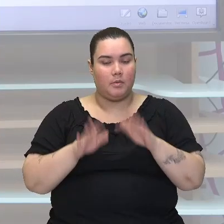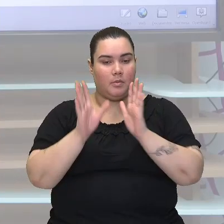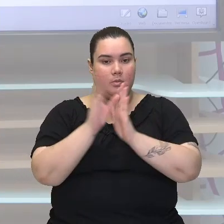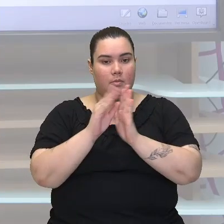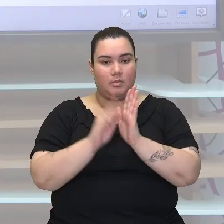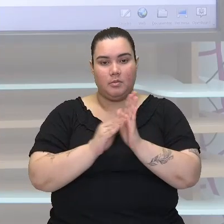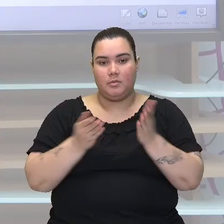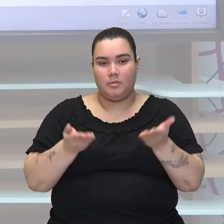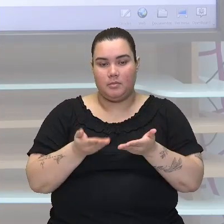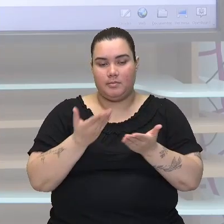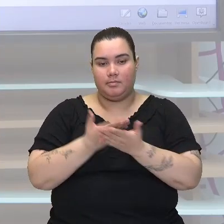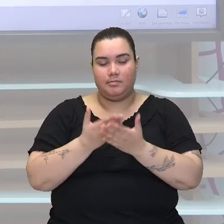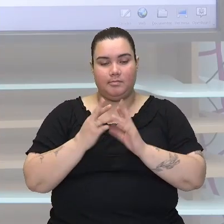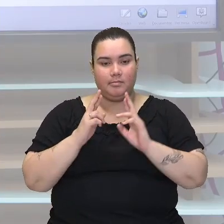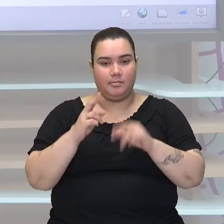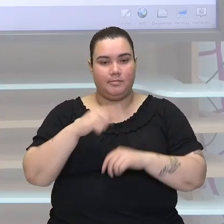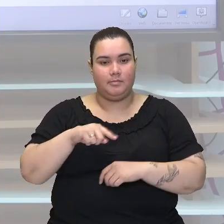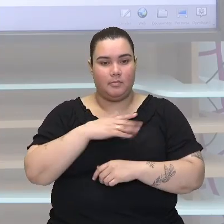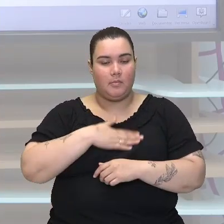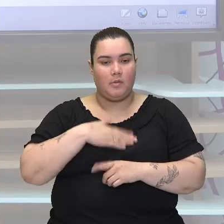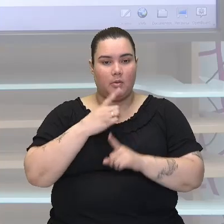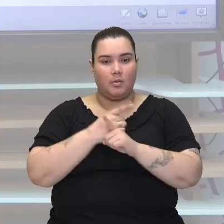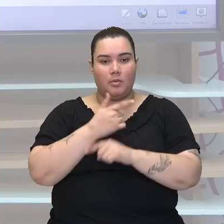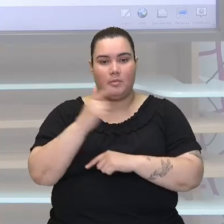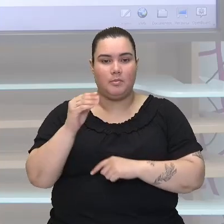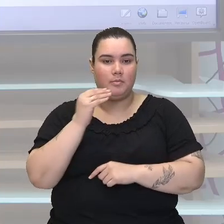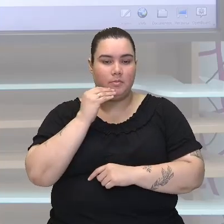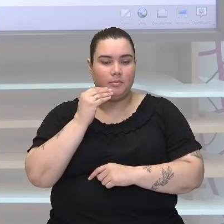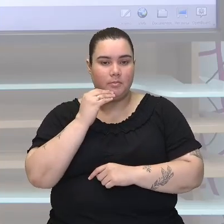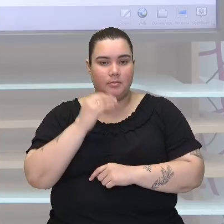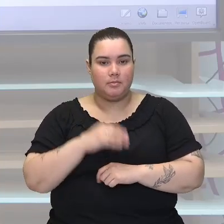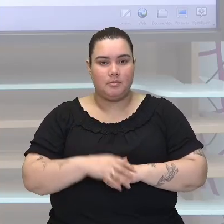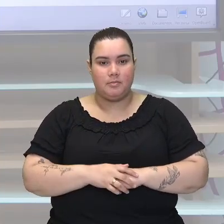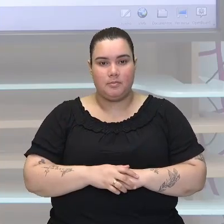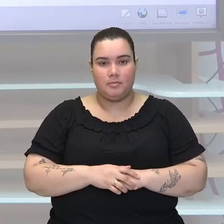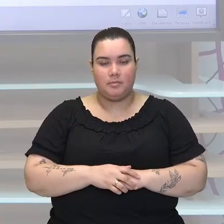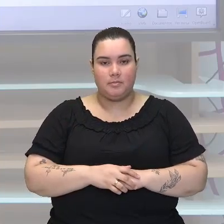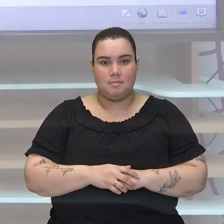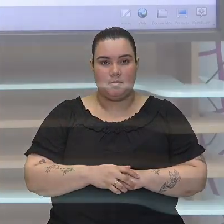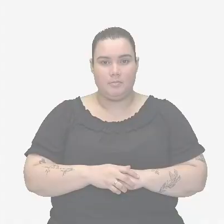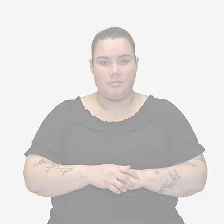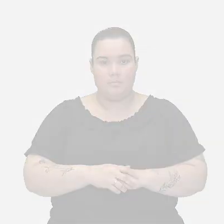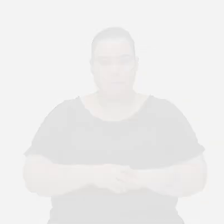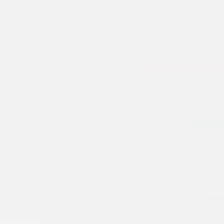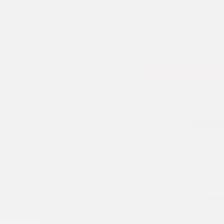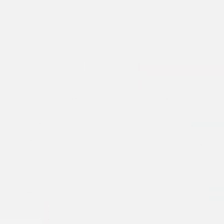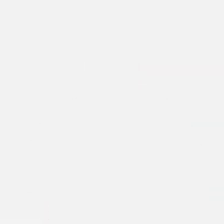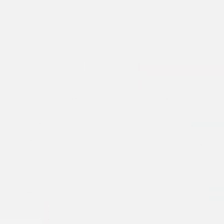aula. Espero que vocês tenham gostado. A gente se encontra aqui numa próxima oportunidade, tá? Até lá.